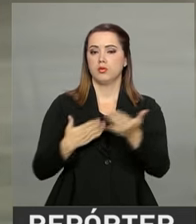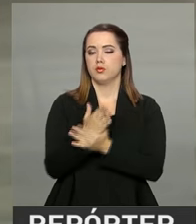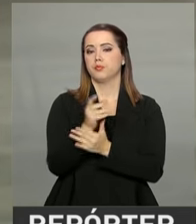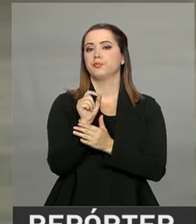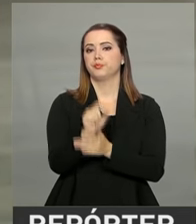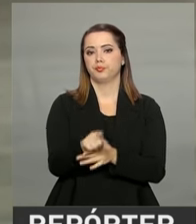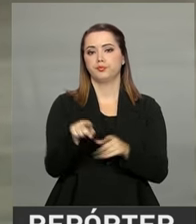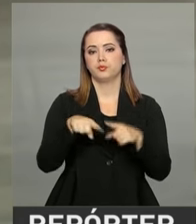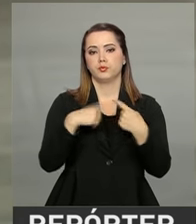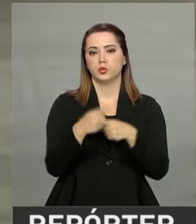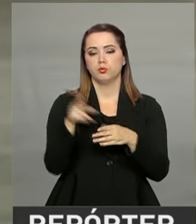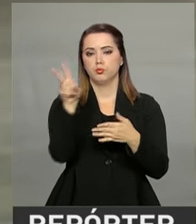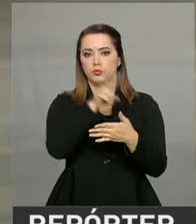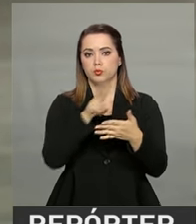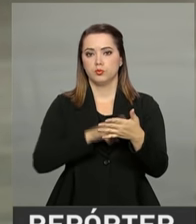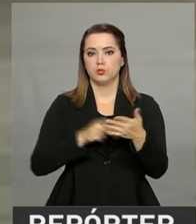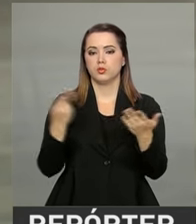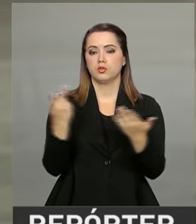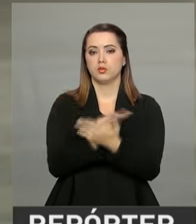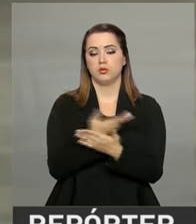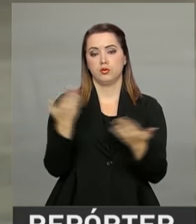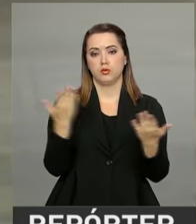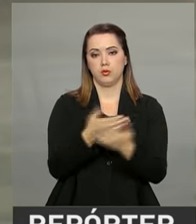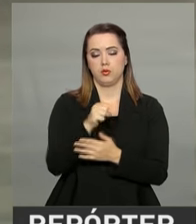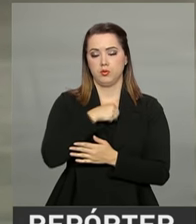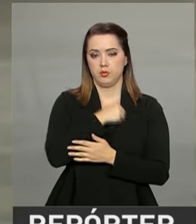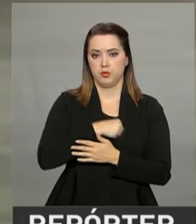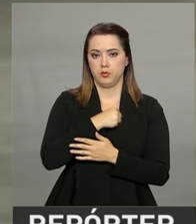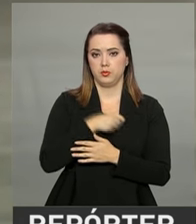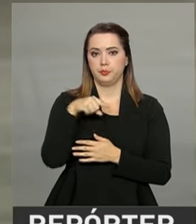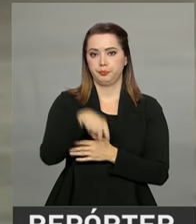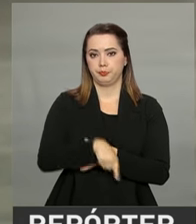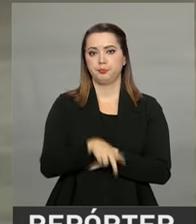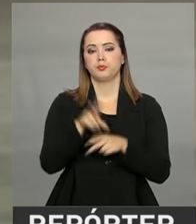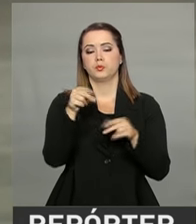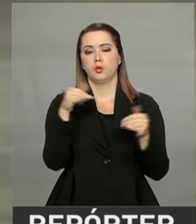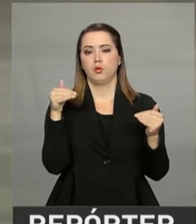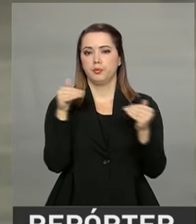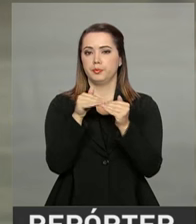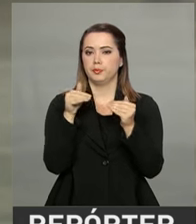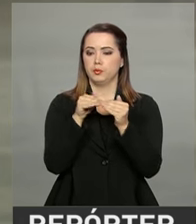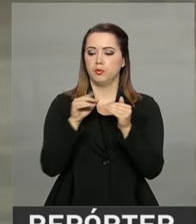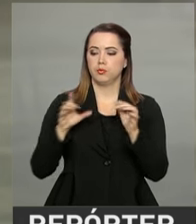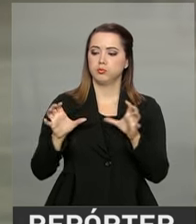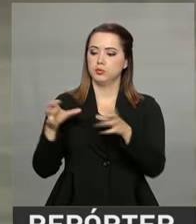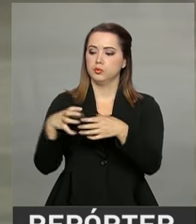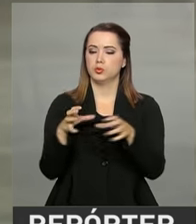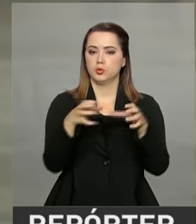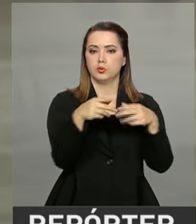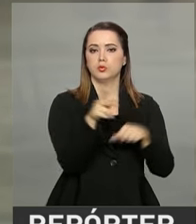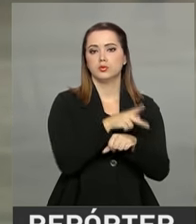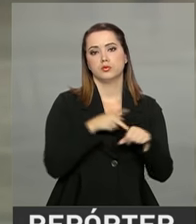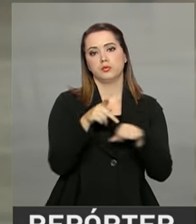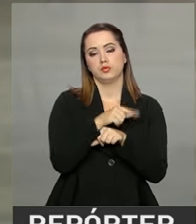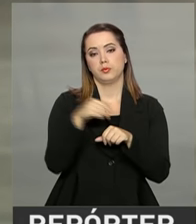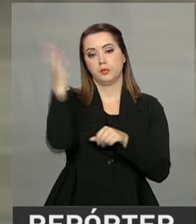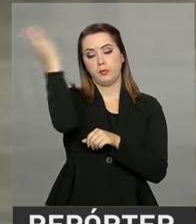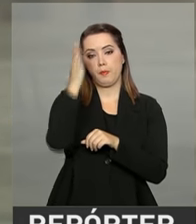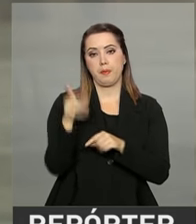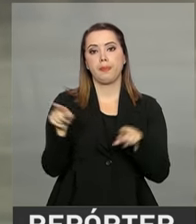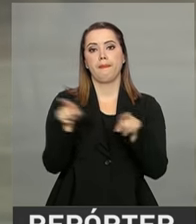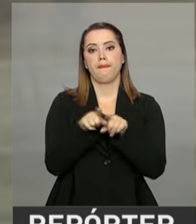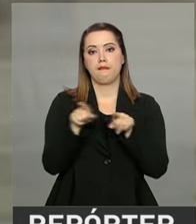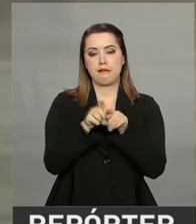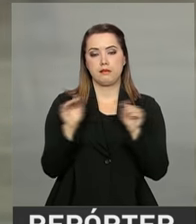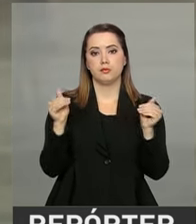Senado numa análise que foi concluída agora em agosto. Além de assumir metas conjuntas com os demais países, o governo brasileiro